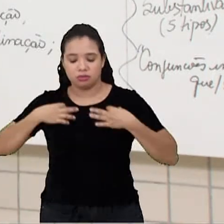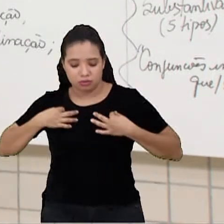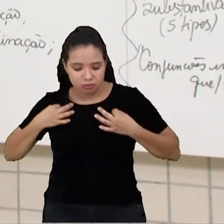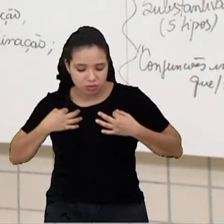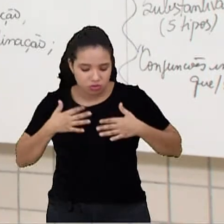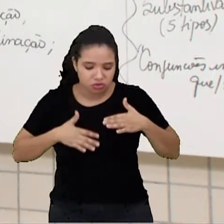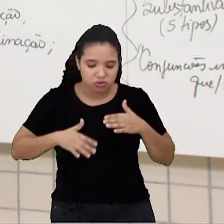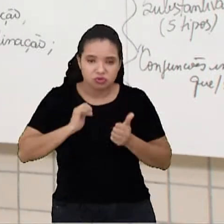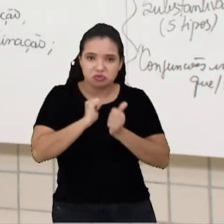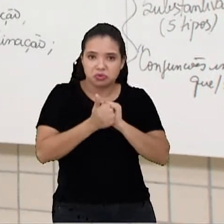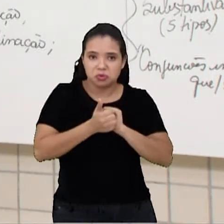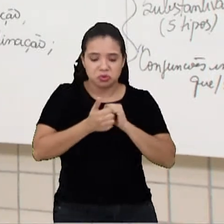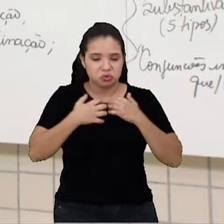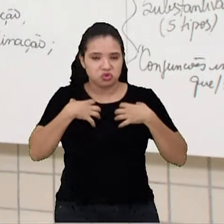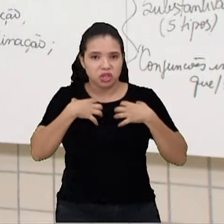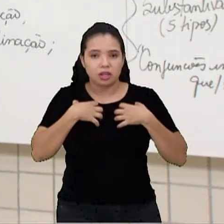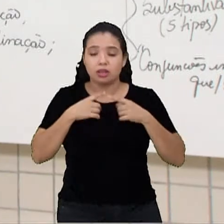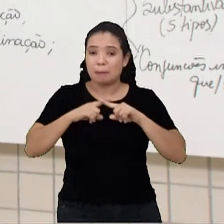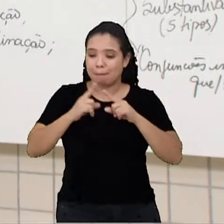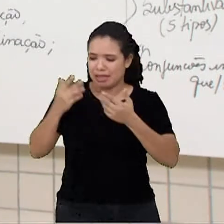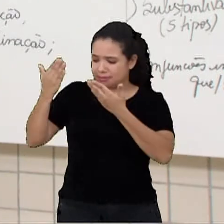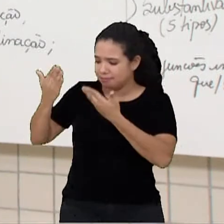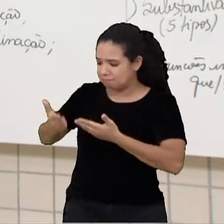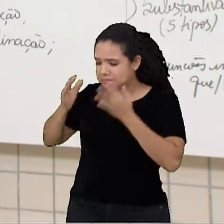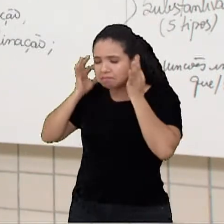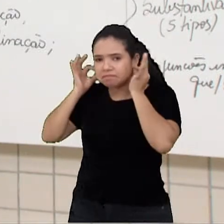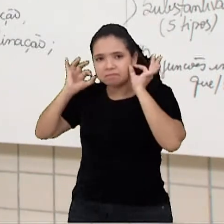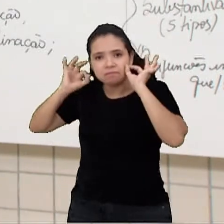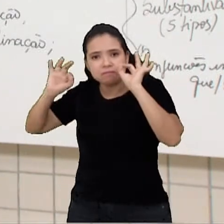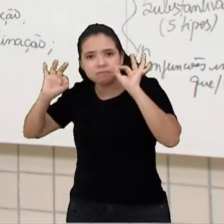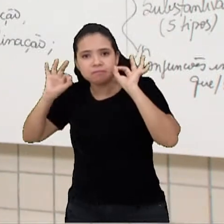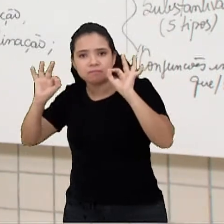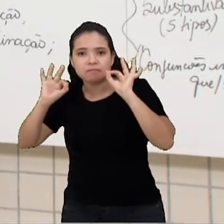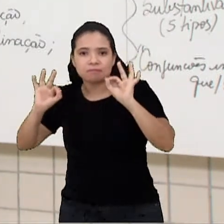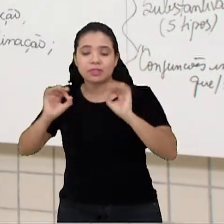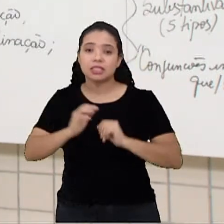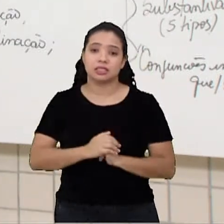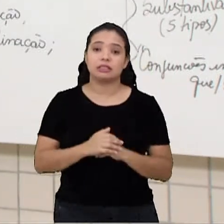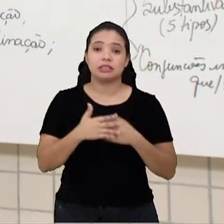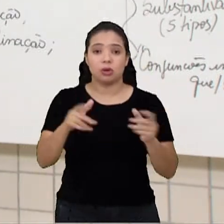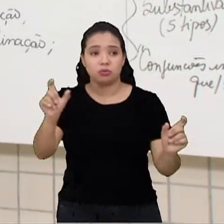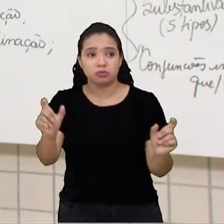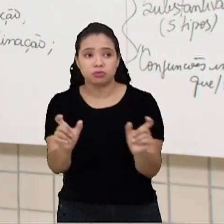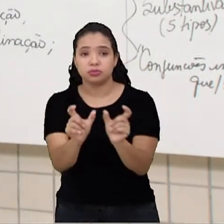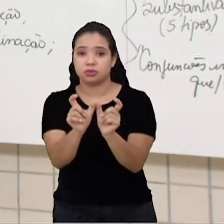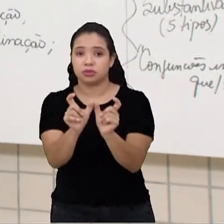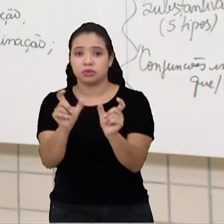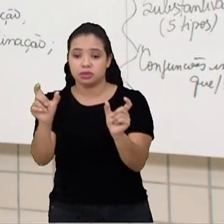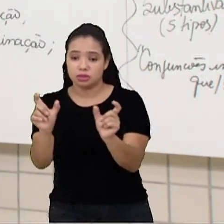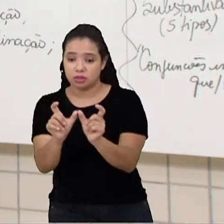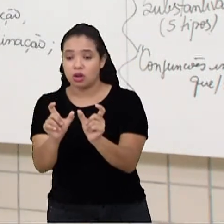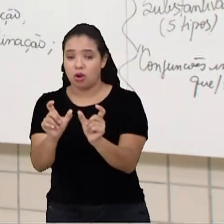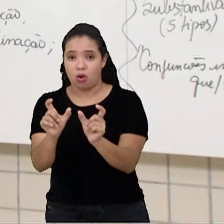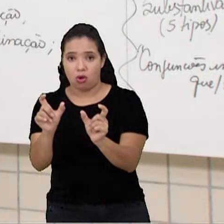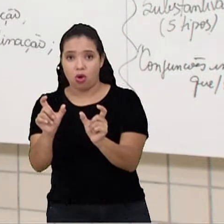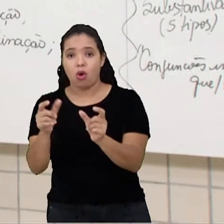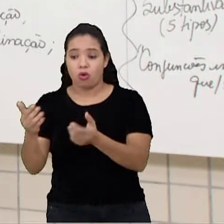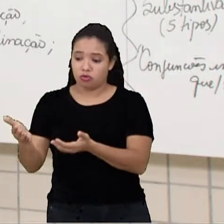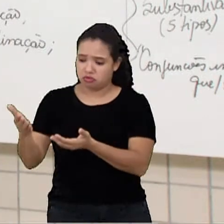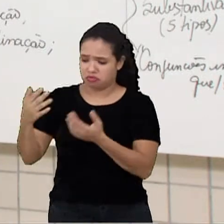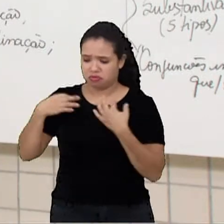nessa elegância. Qual que é a minha primeira oração? Pensei. Segunda oração, que viesse